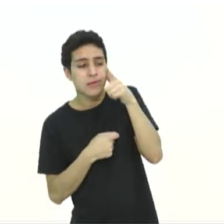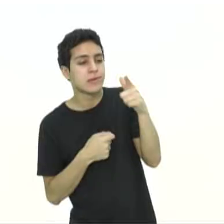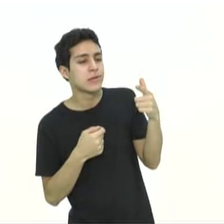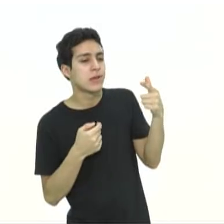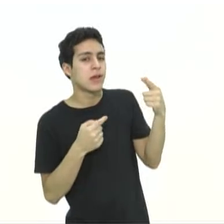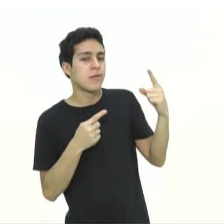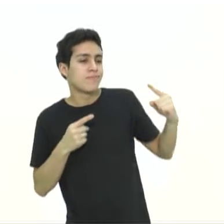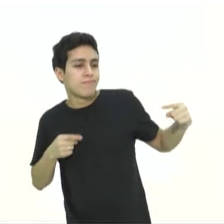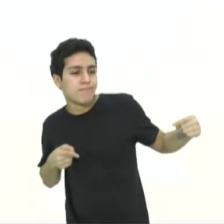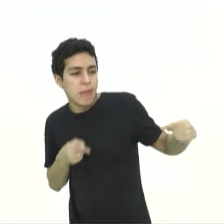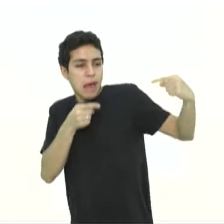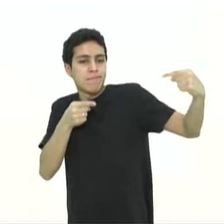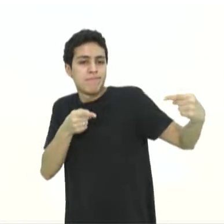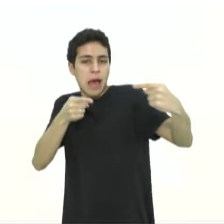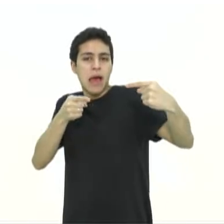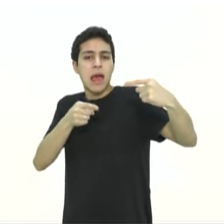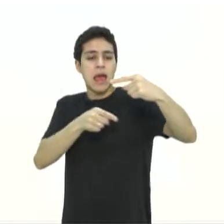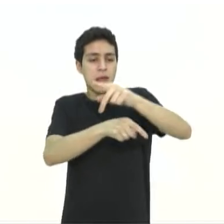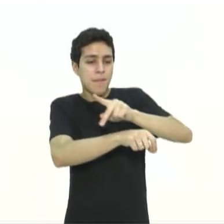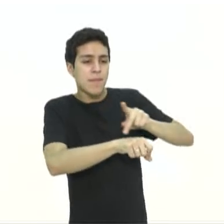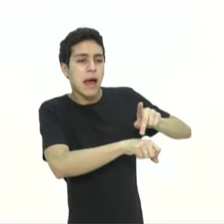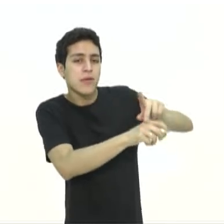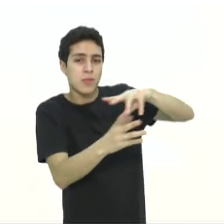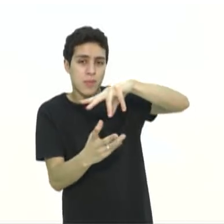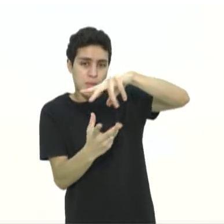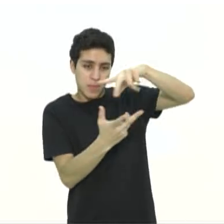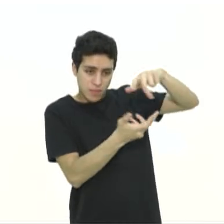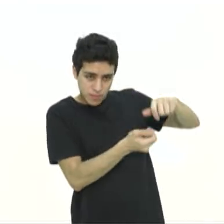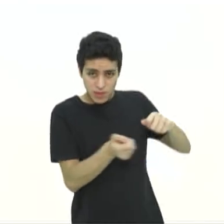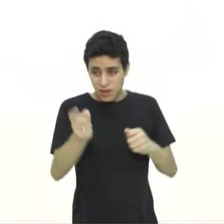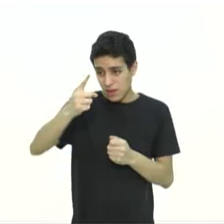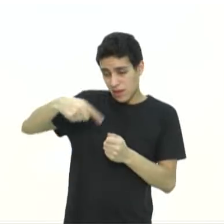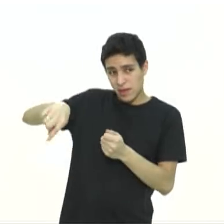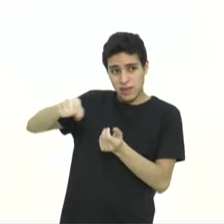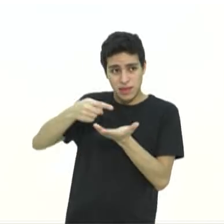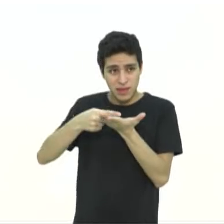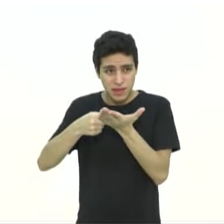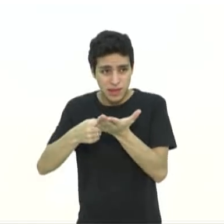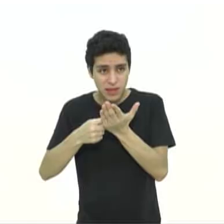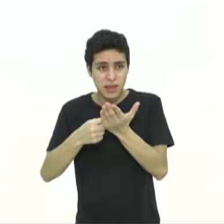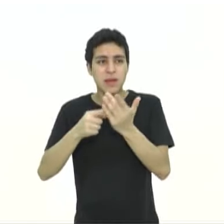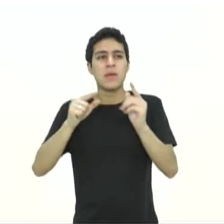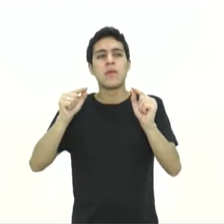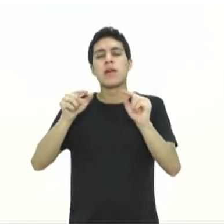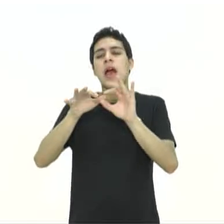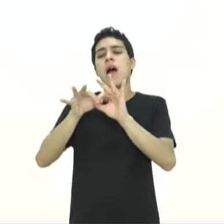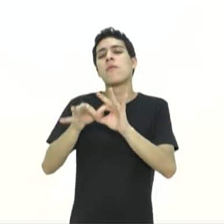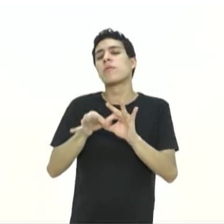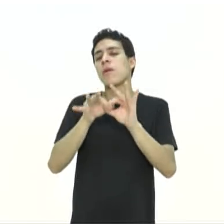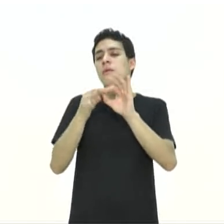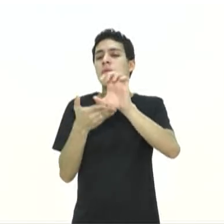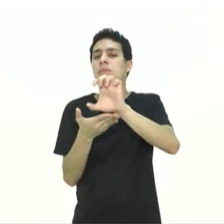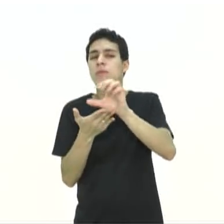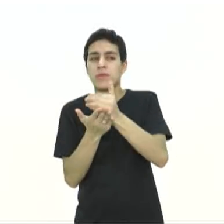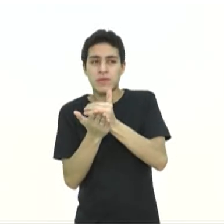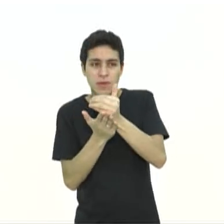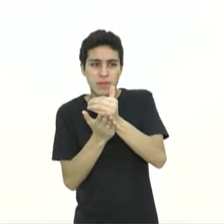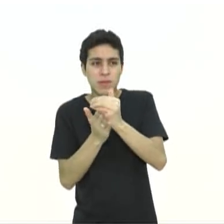internacional. E foi instituída lá pelo Tratado de Maastricht. A União Europeia entrou em vigor em 1º de novembro